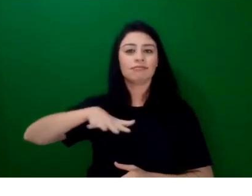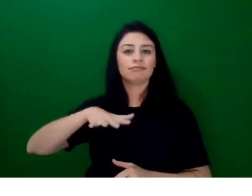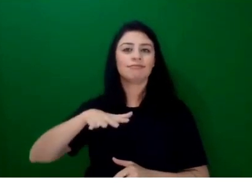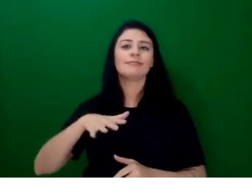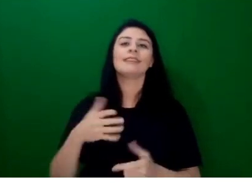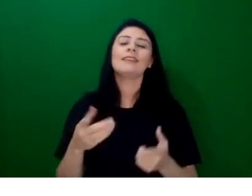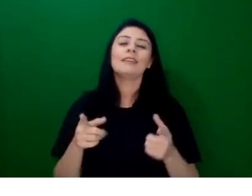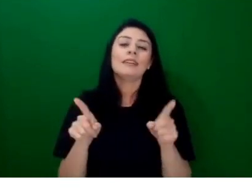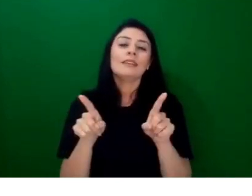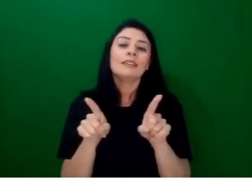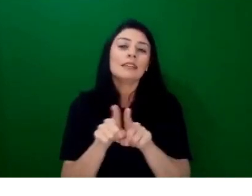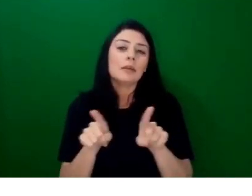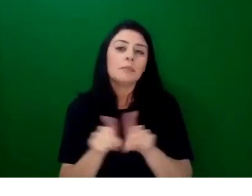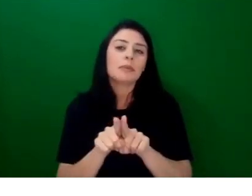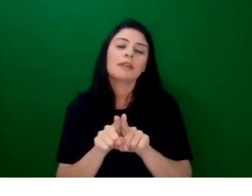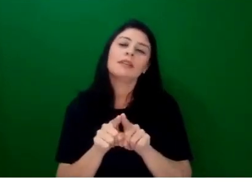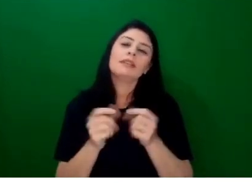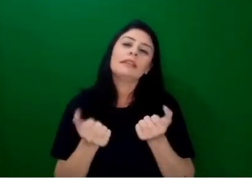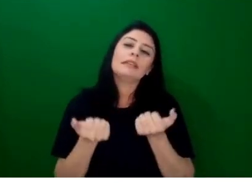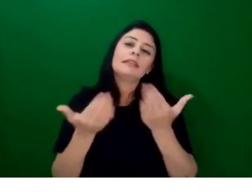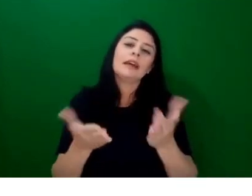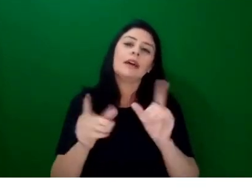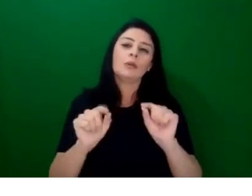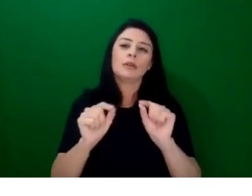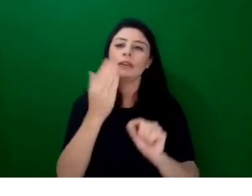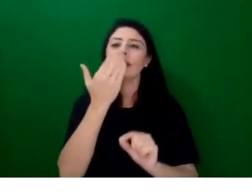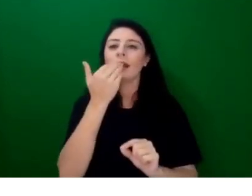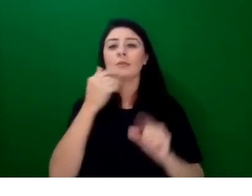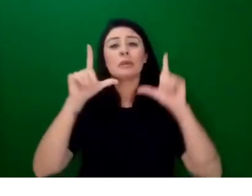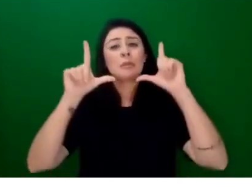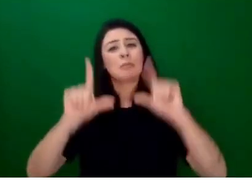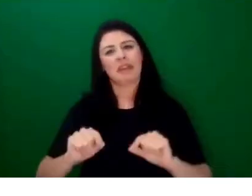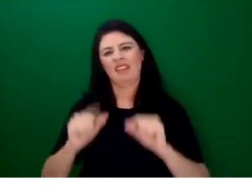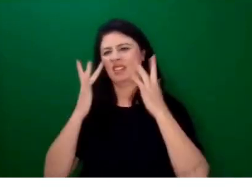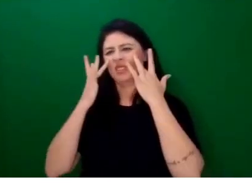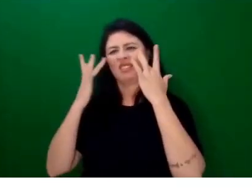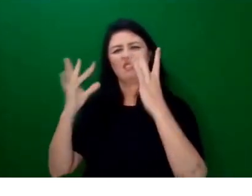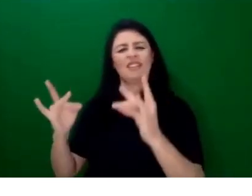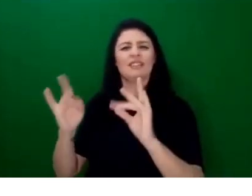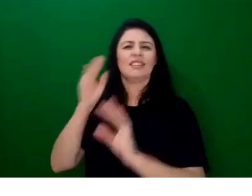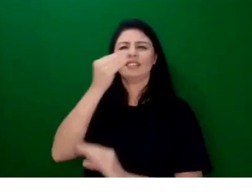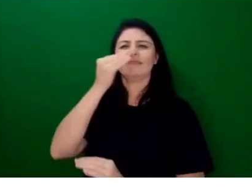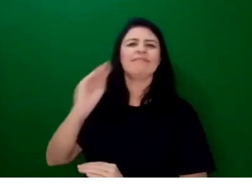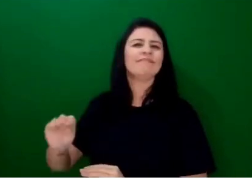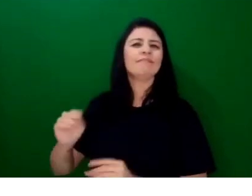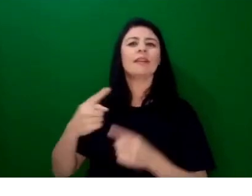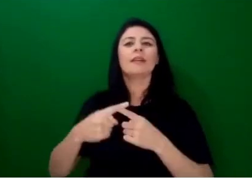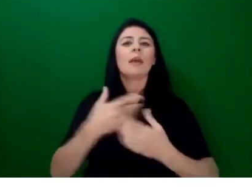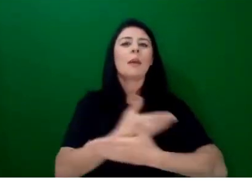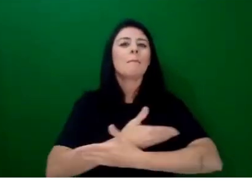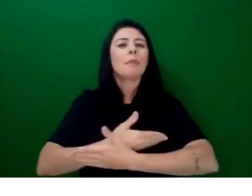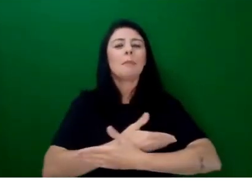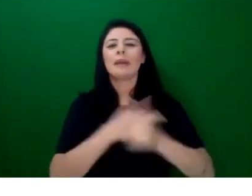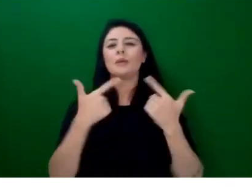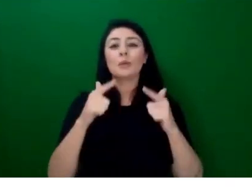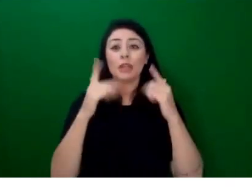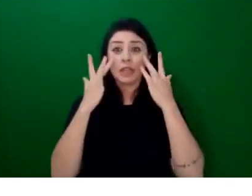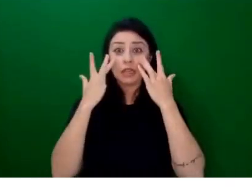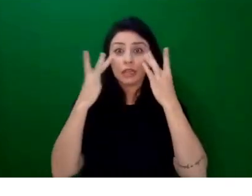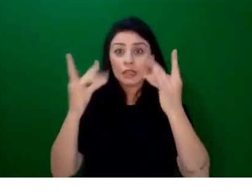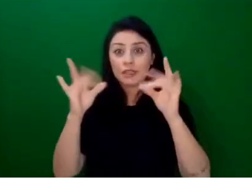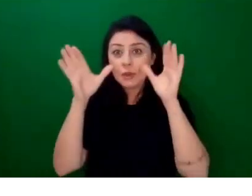redor e o que torna a alimentação menos interessante. Então o bebê ele não é